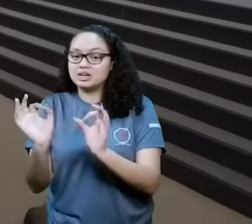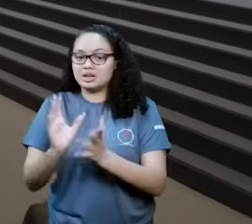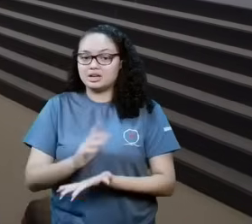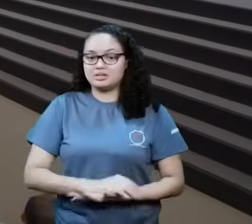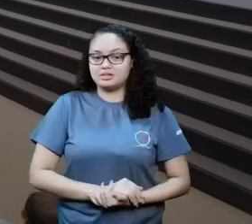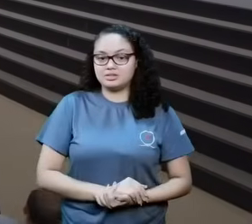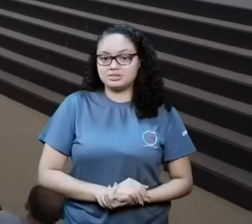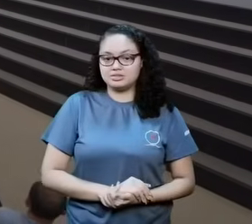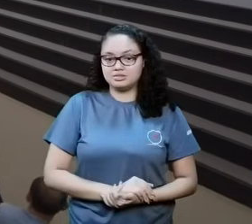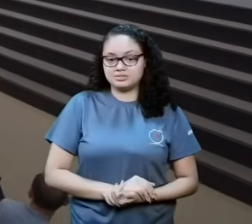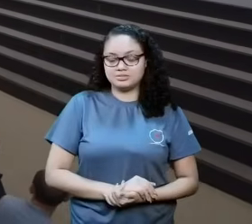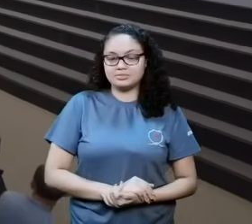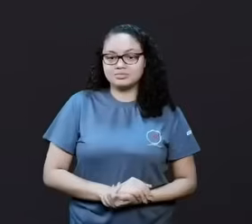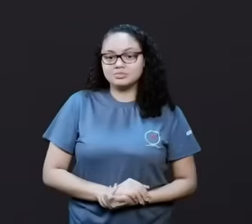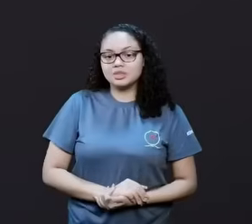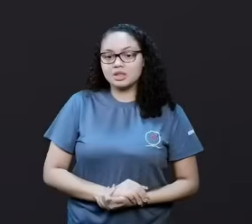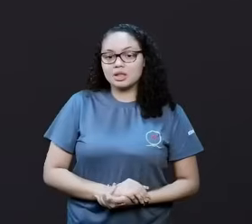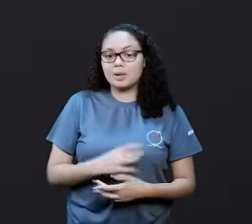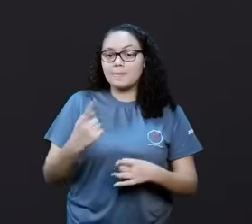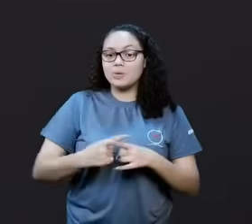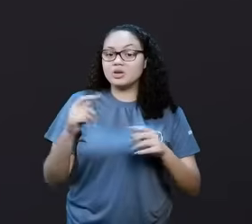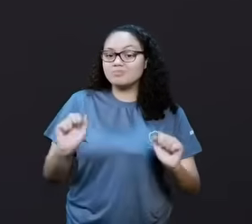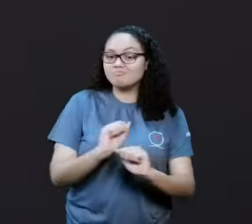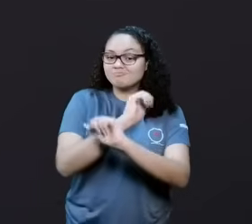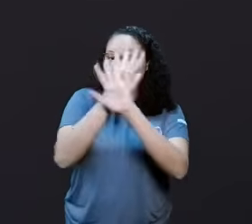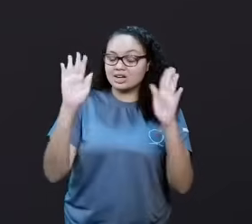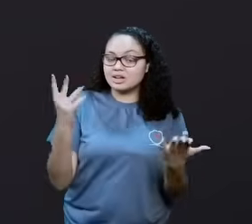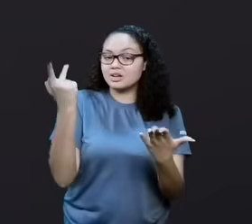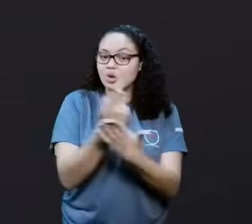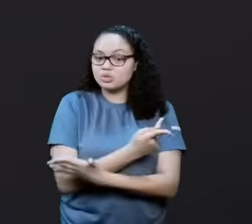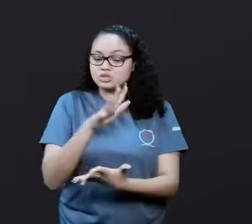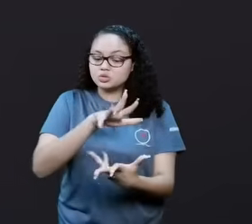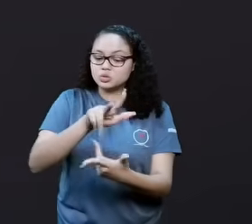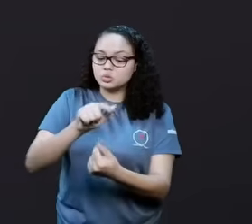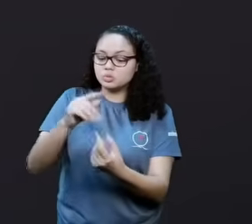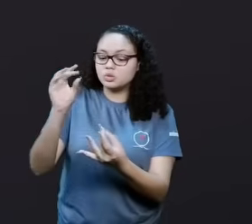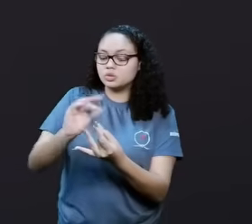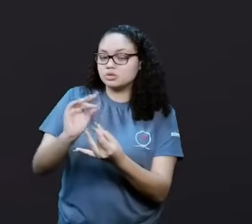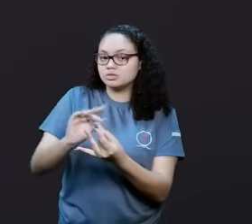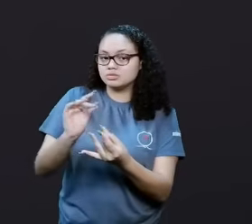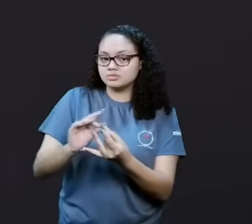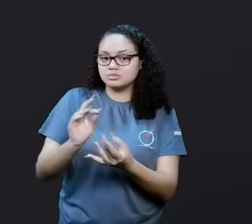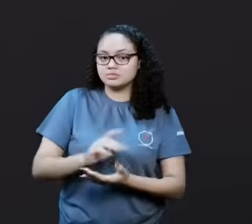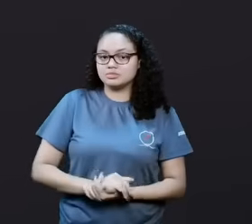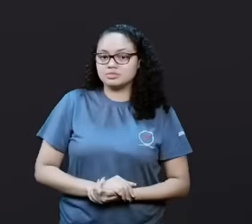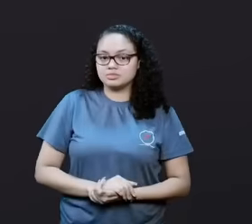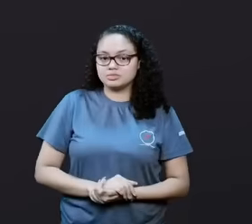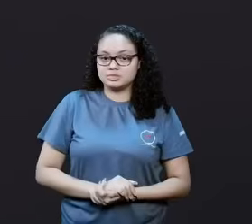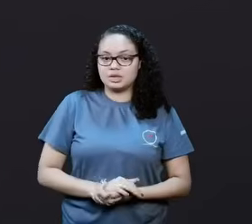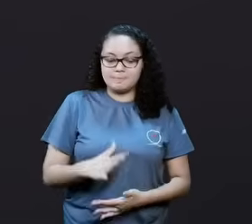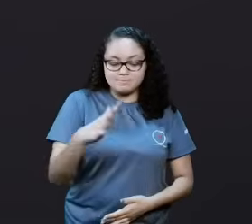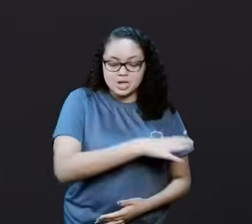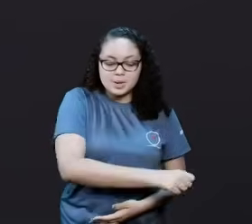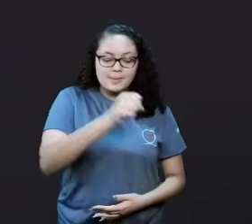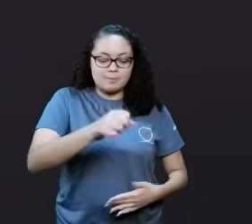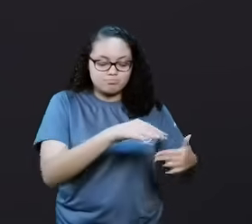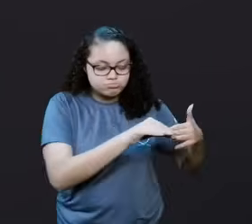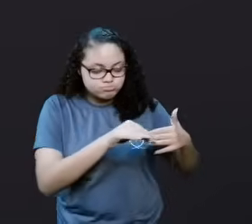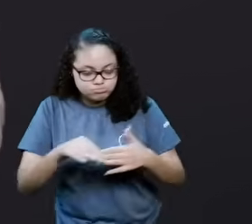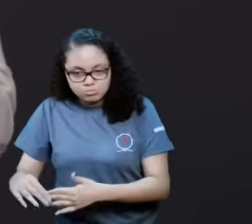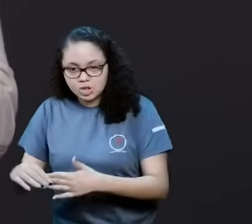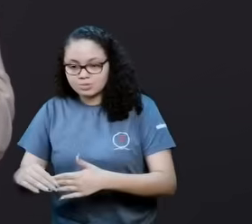versão Almeida Corrigida Não Atualizada. Porque ela deixa claro algo que aconteceu ali no mundo espiritual. Me tomou, me levou e me